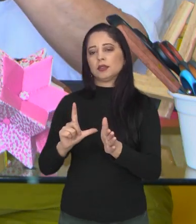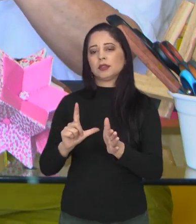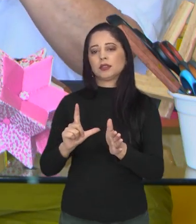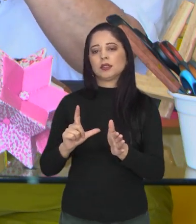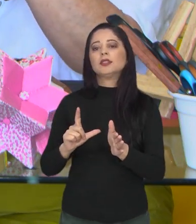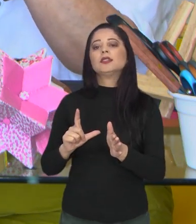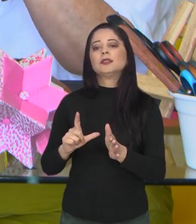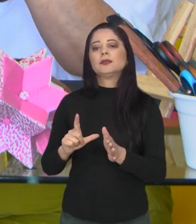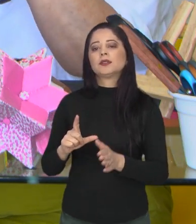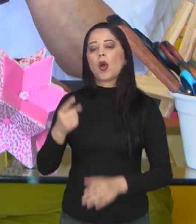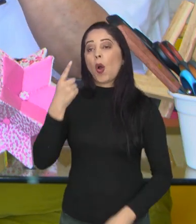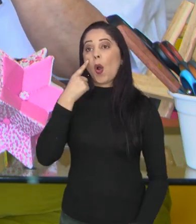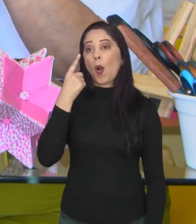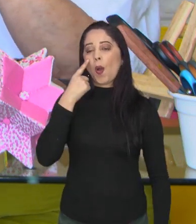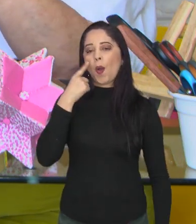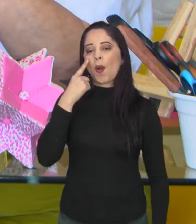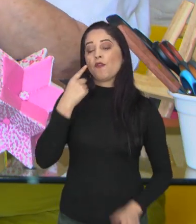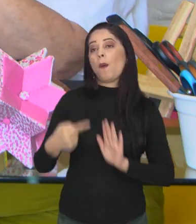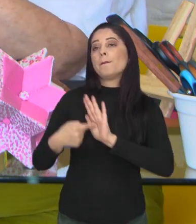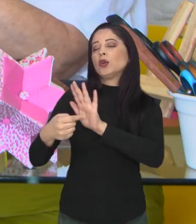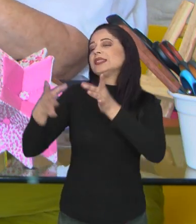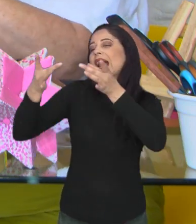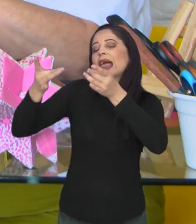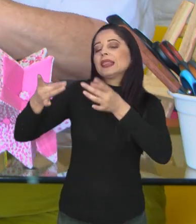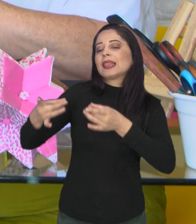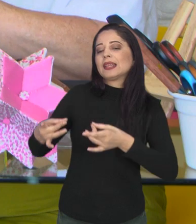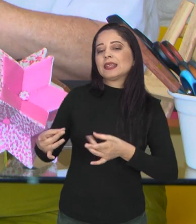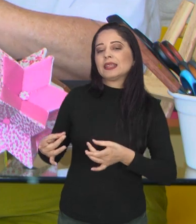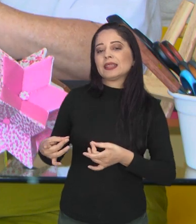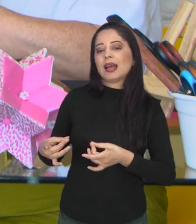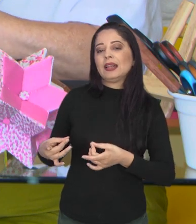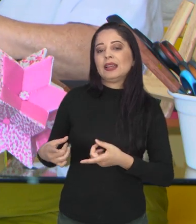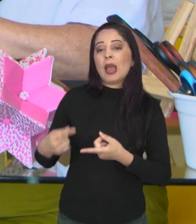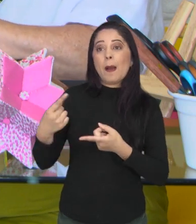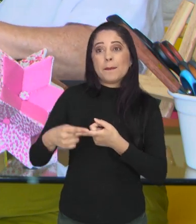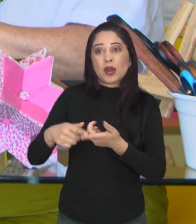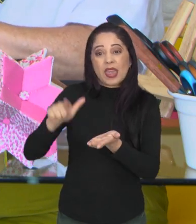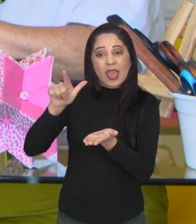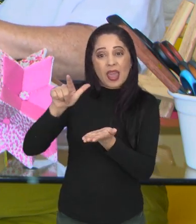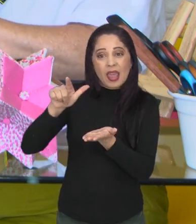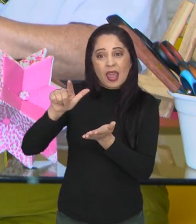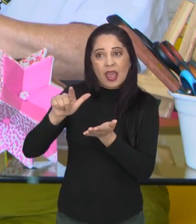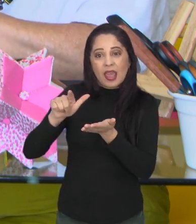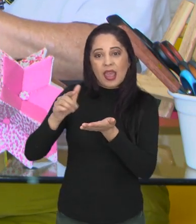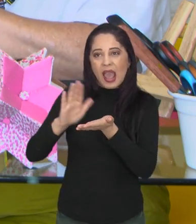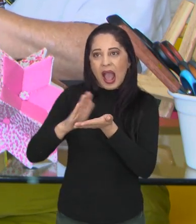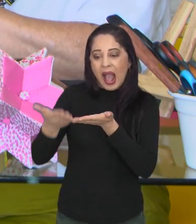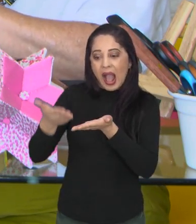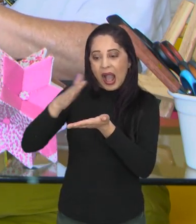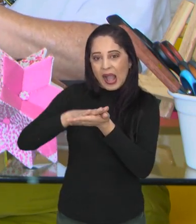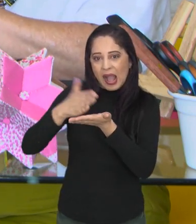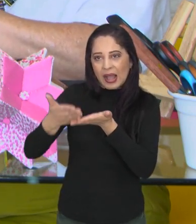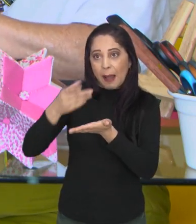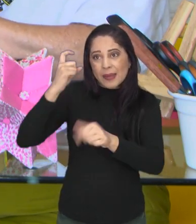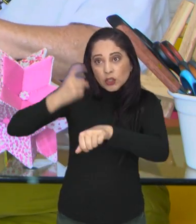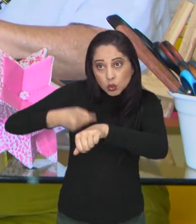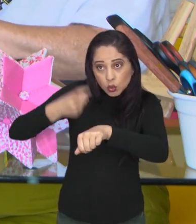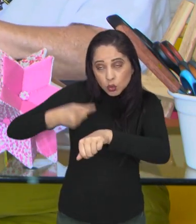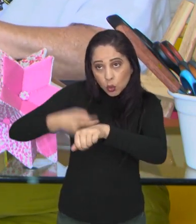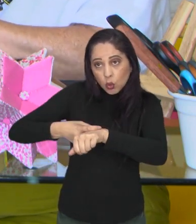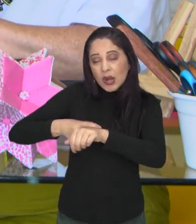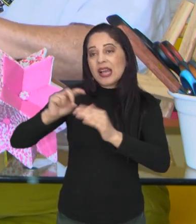ter aqui ó eu vou registrar esse detalhe porque o papel a capa nada mais é que a proteção desse papel